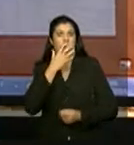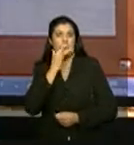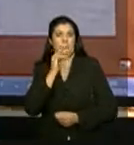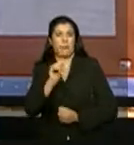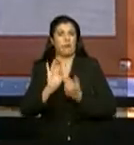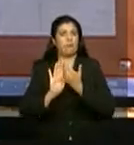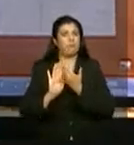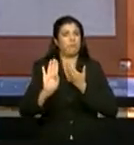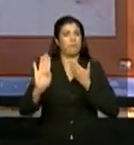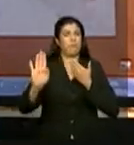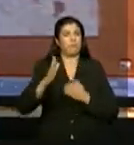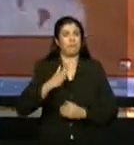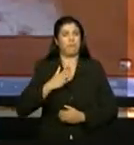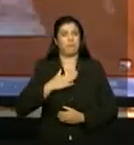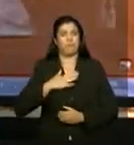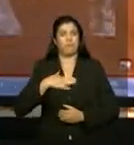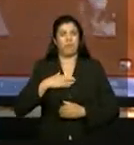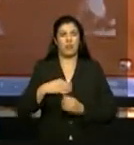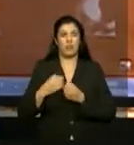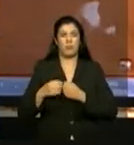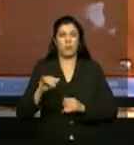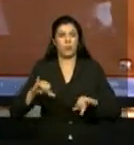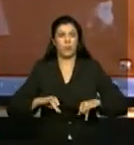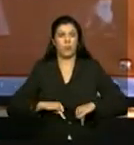de ms